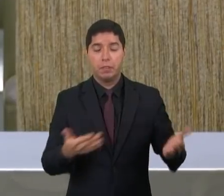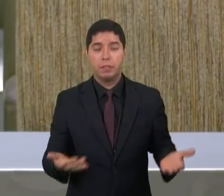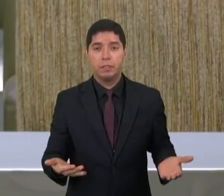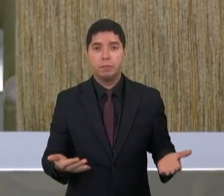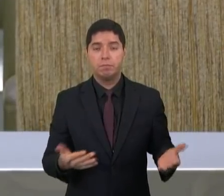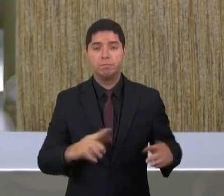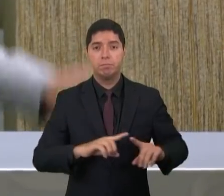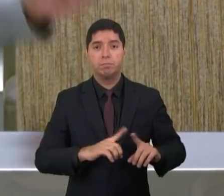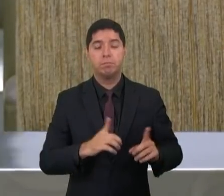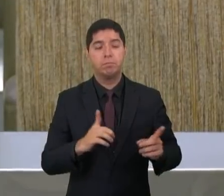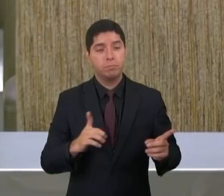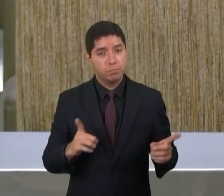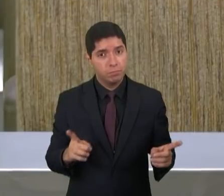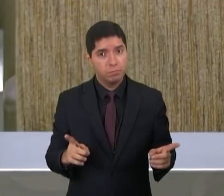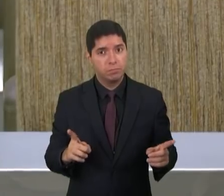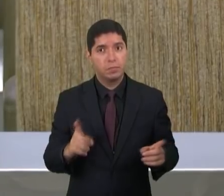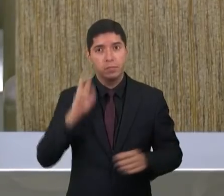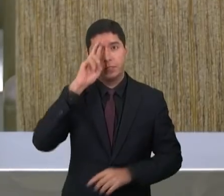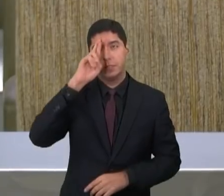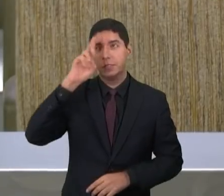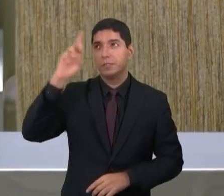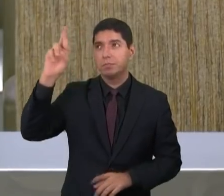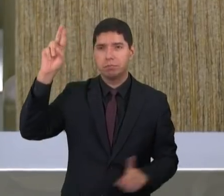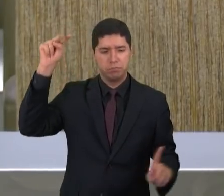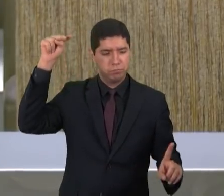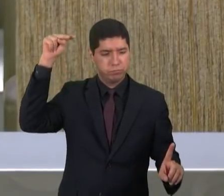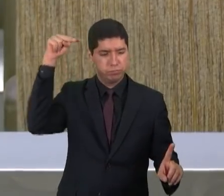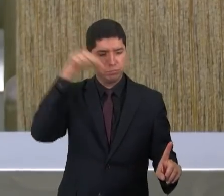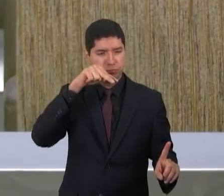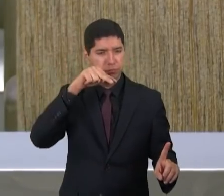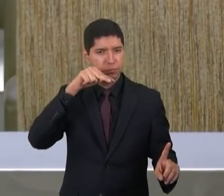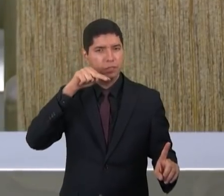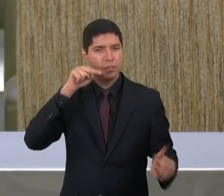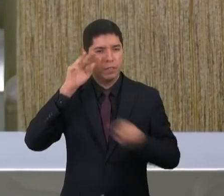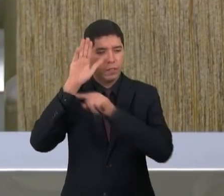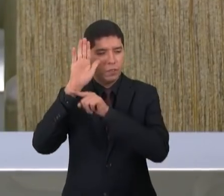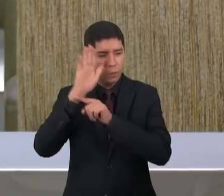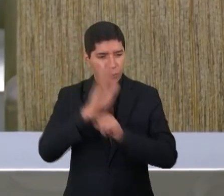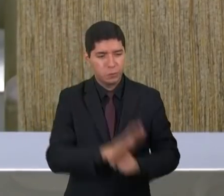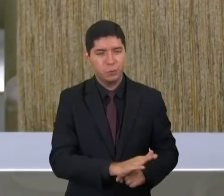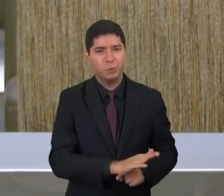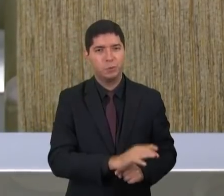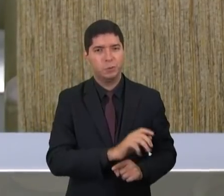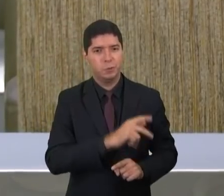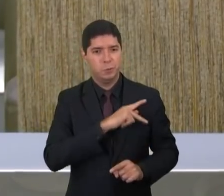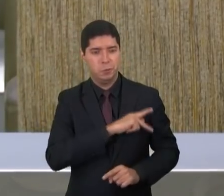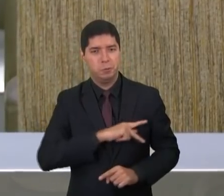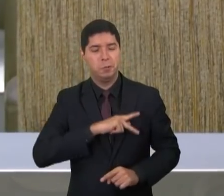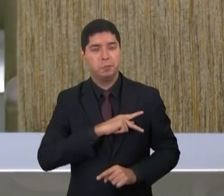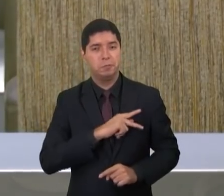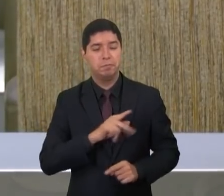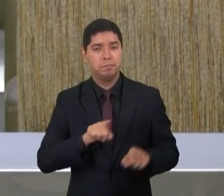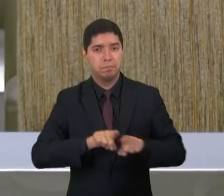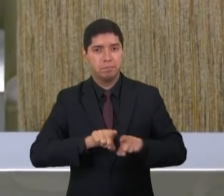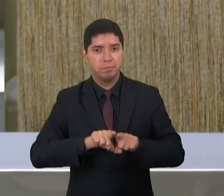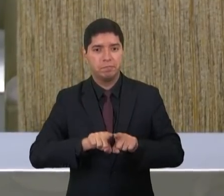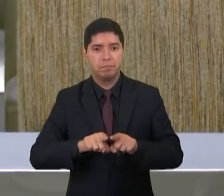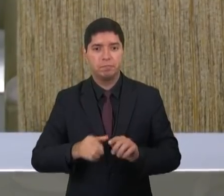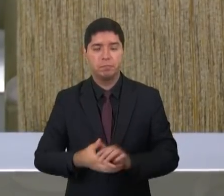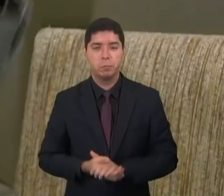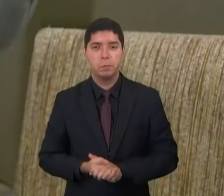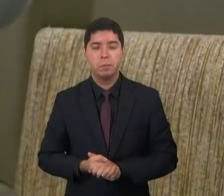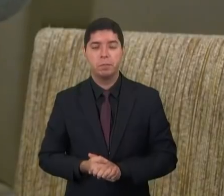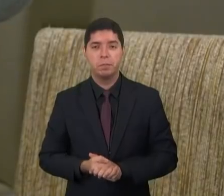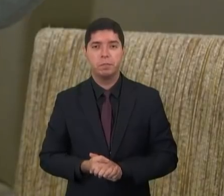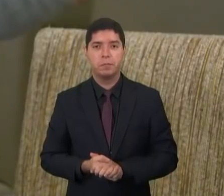diz aqui: mas o Senhor assistiu-me, fortaleceu-me. Em uma versão diz assim: mas o